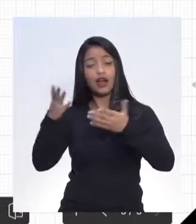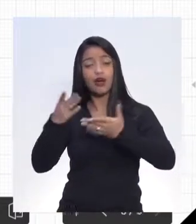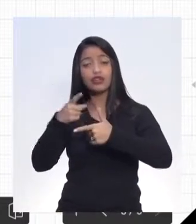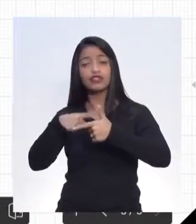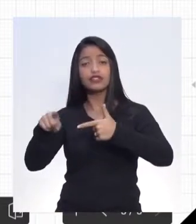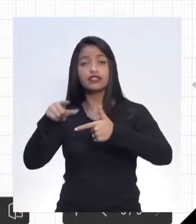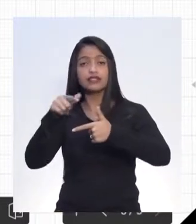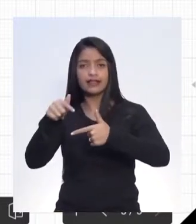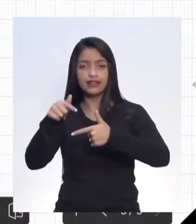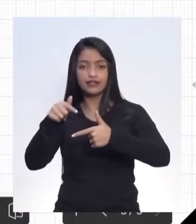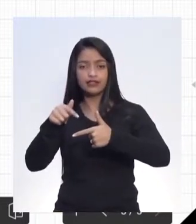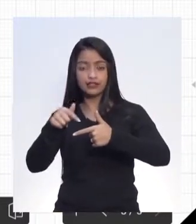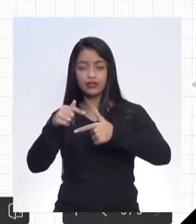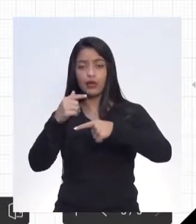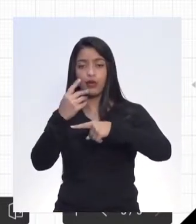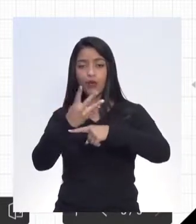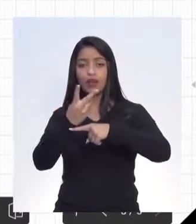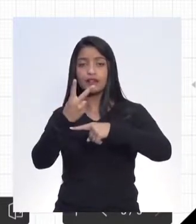olha que legal.